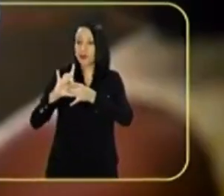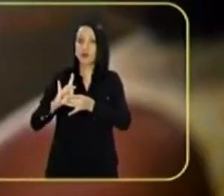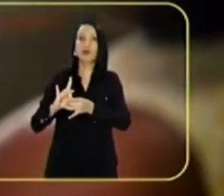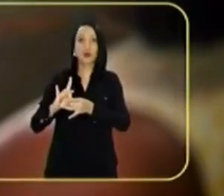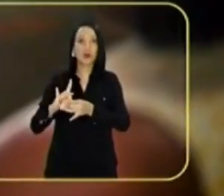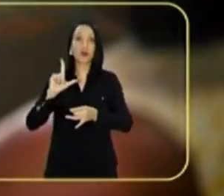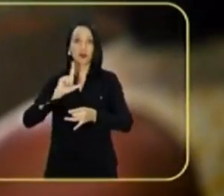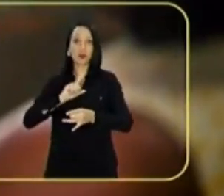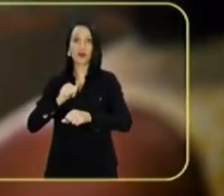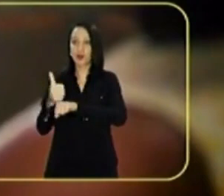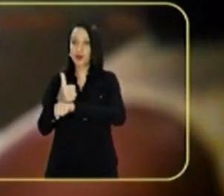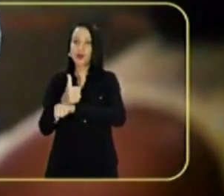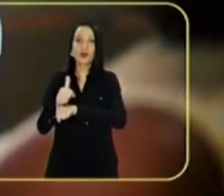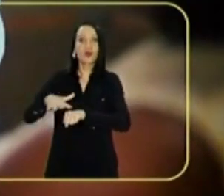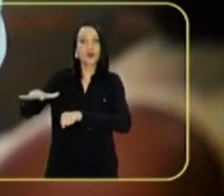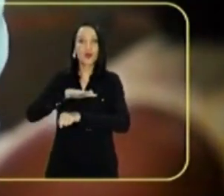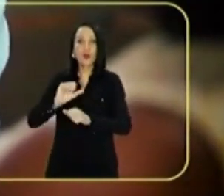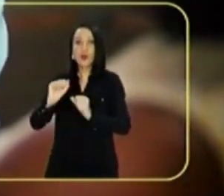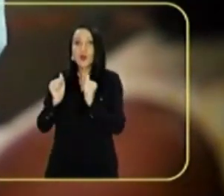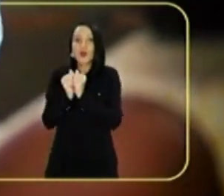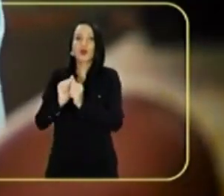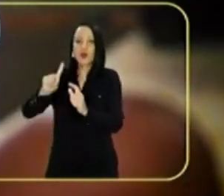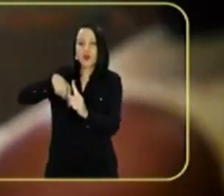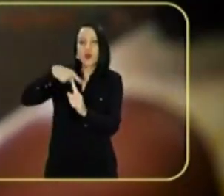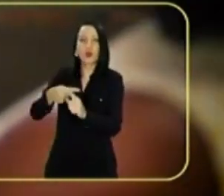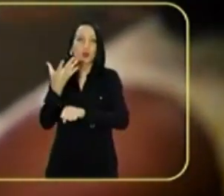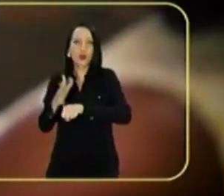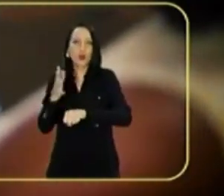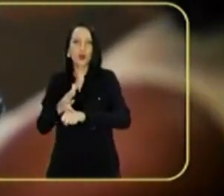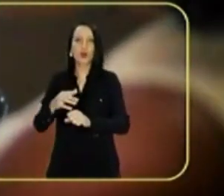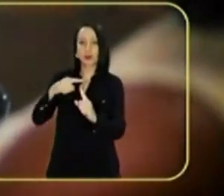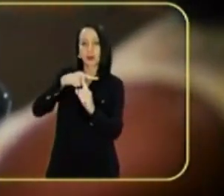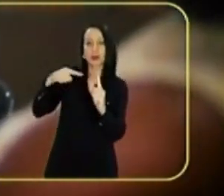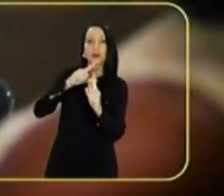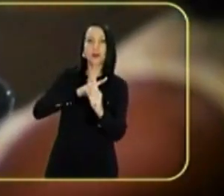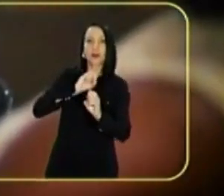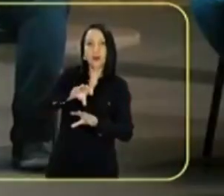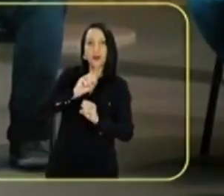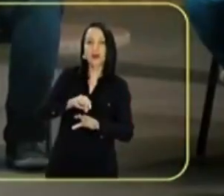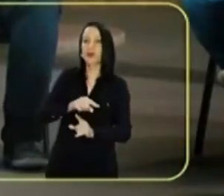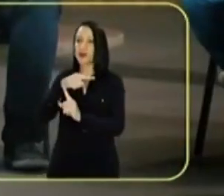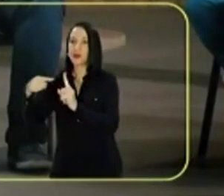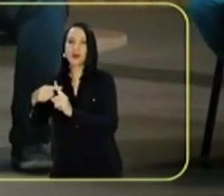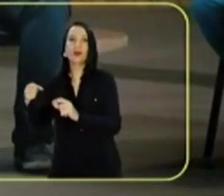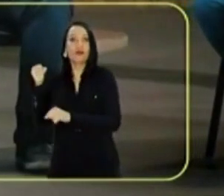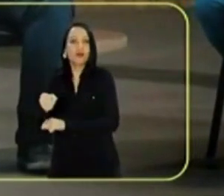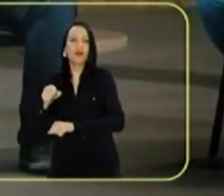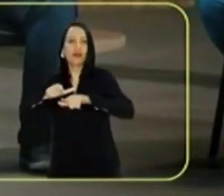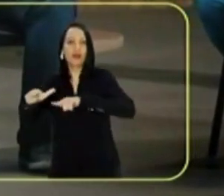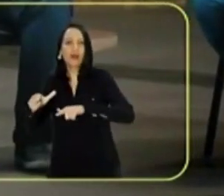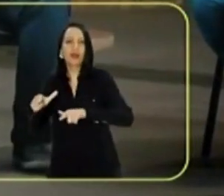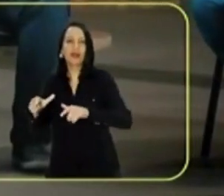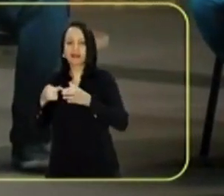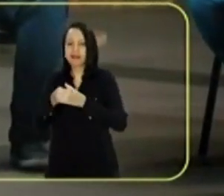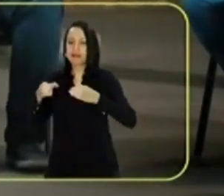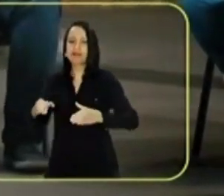conjugar essa formação profissional com estágio. Então, eu estou dando parte do tempo, formação profissional, e parte do tempo eu estou botando ele para trabalhar